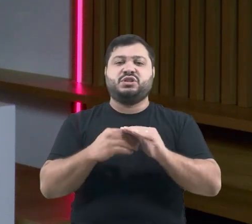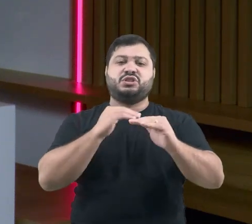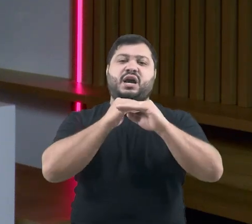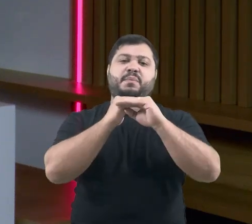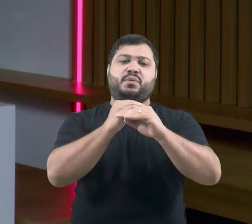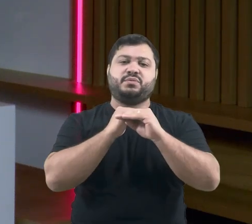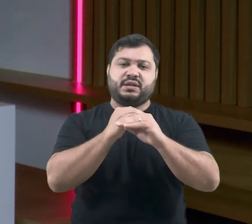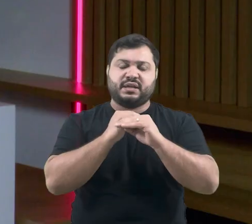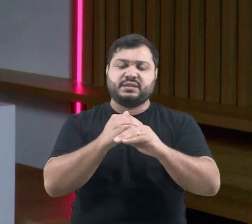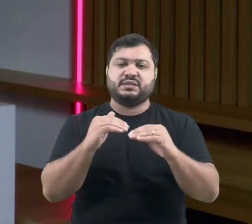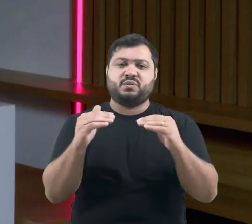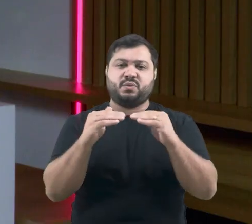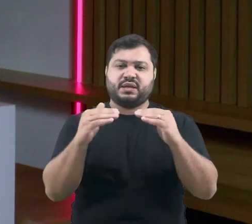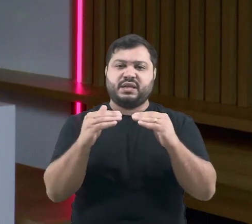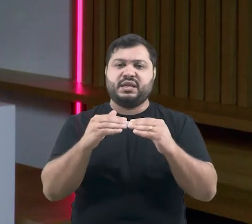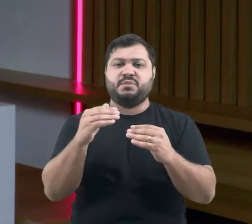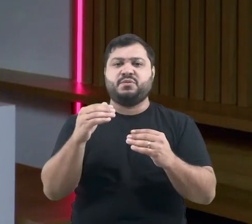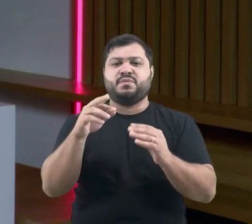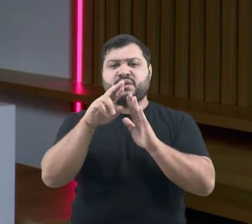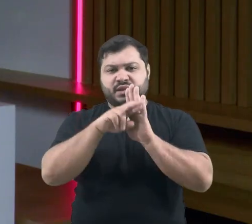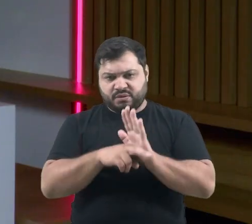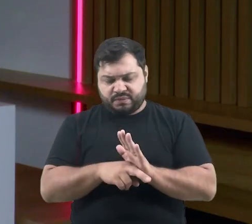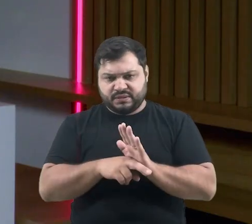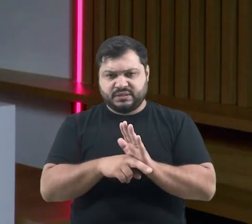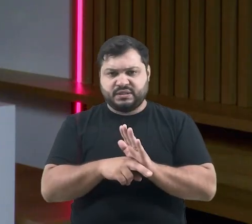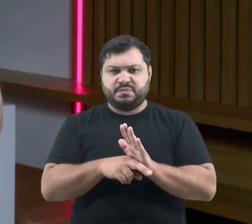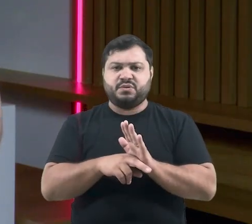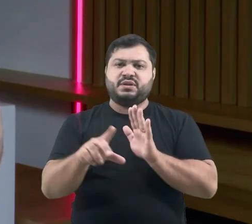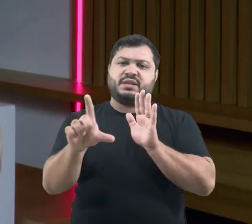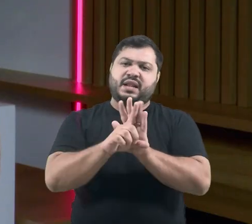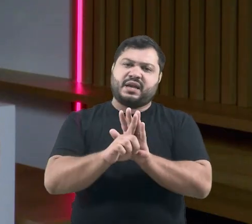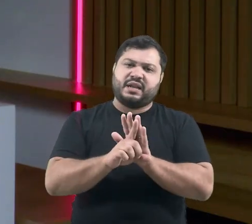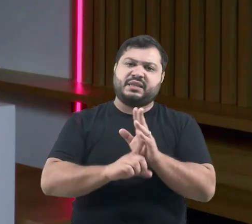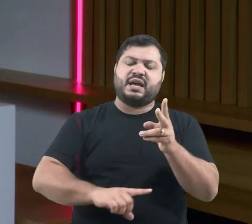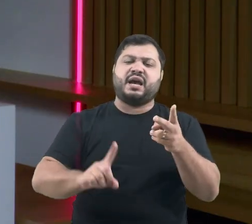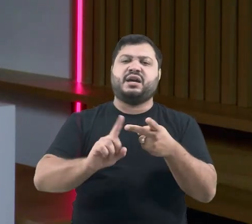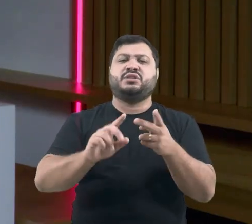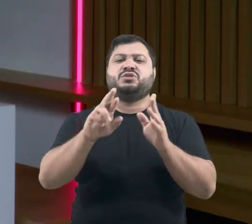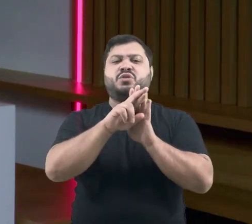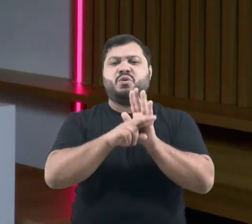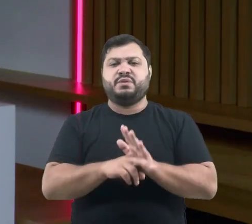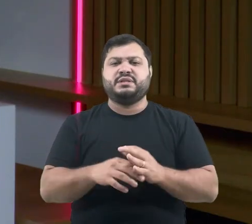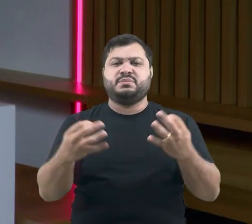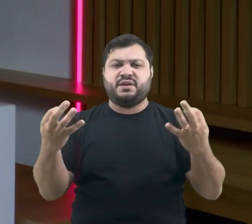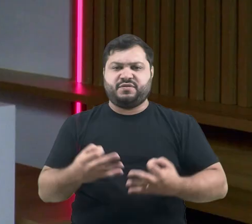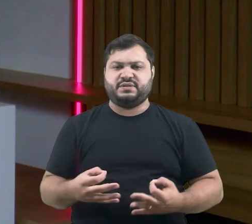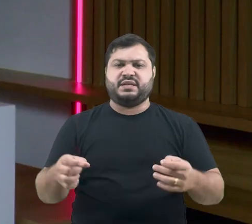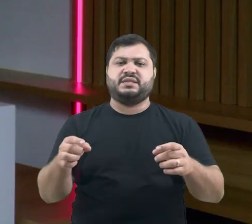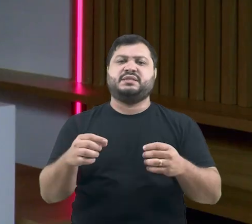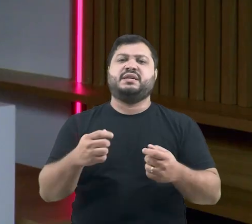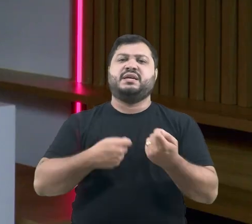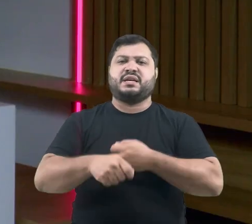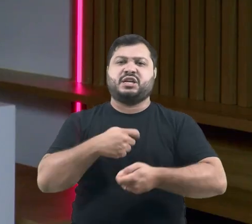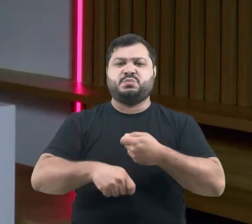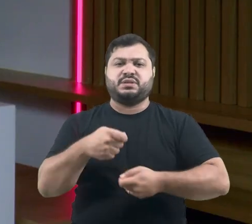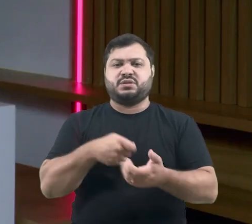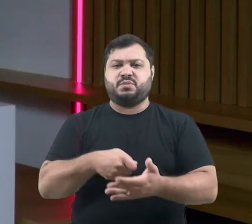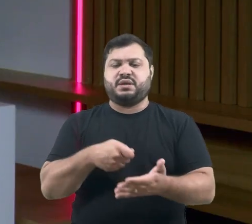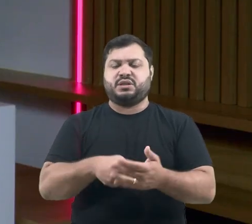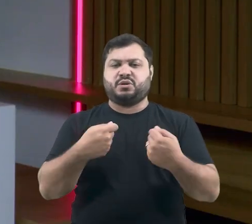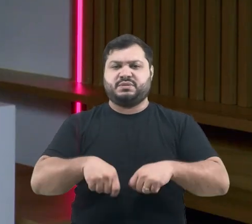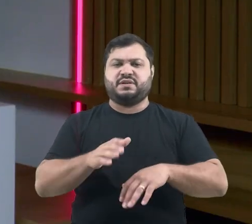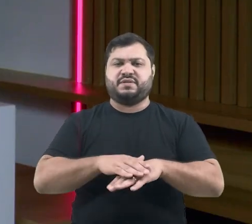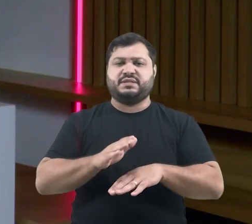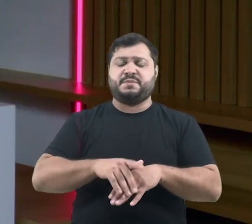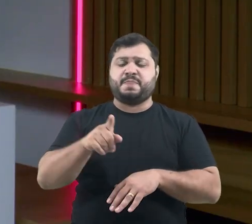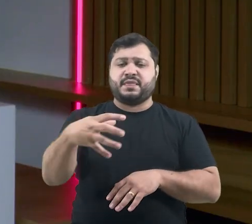a ponderação, o equilíbrio entre princípios, entre o princípio da legalidade, entre o princípio da eficiência, que a administração